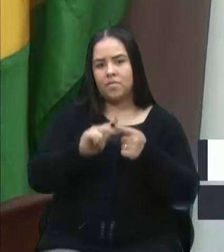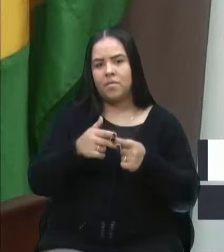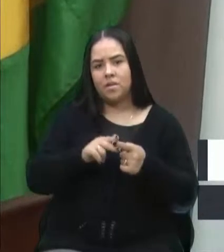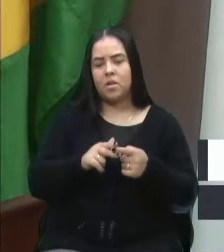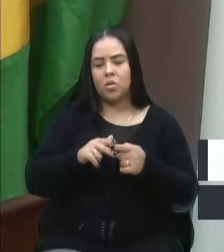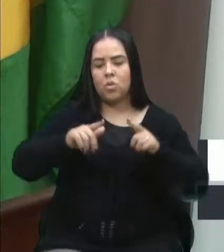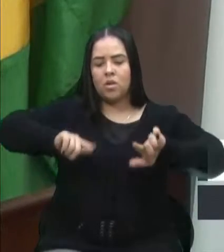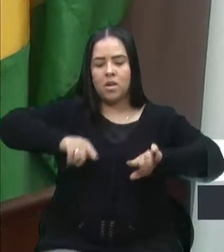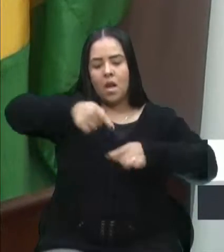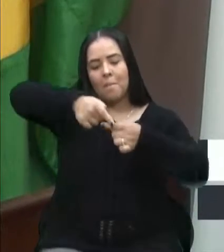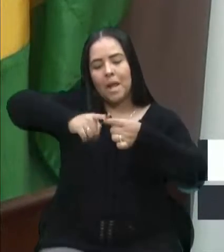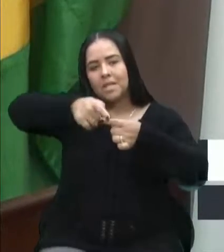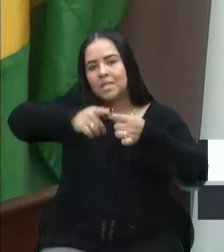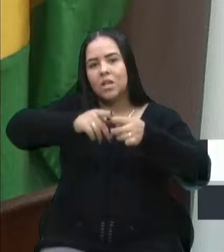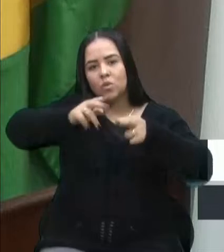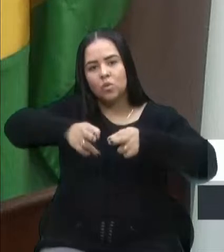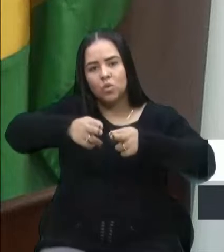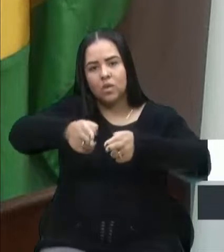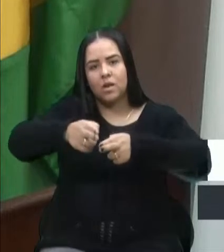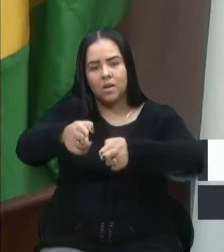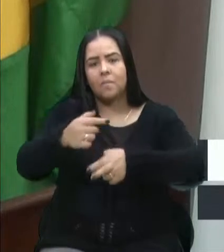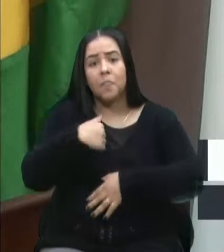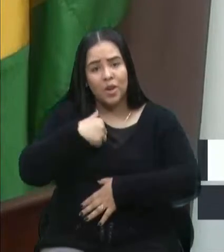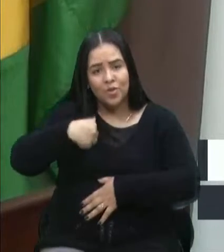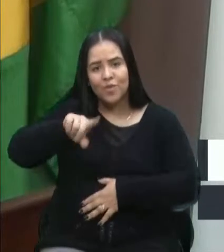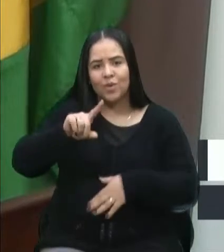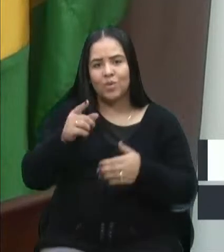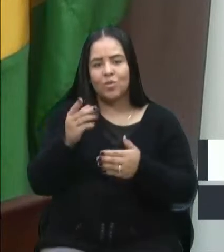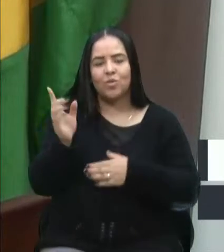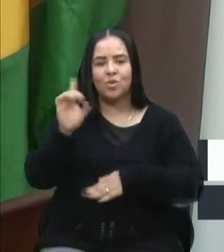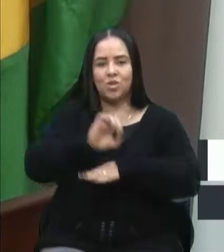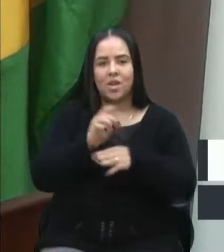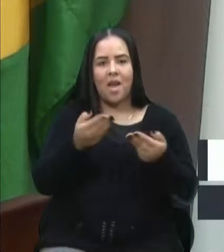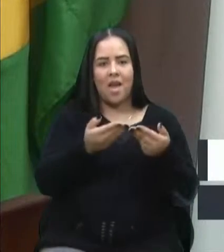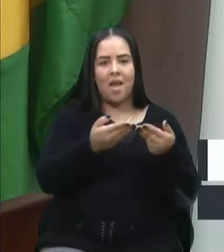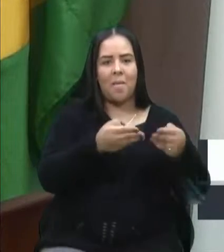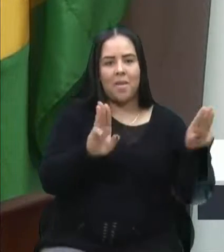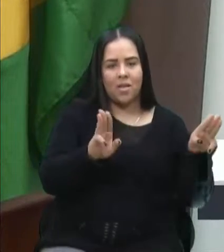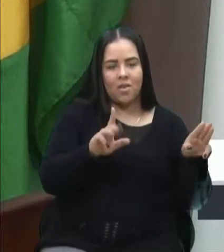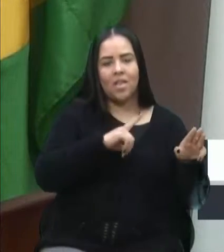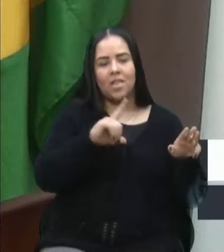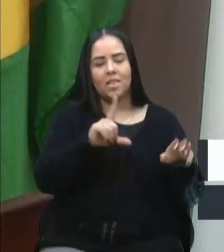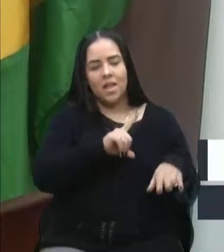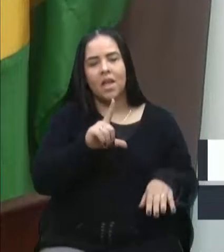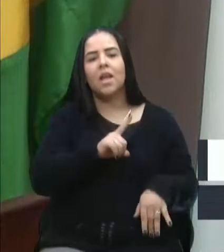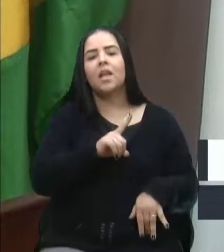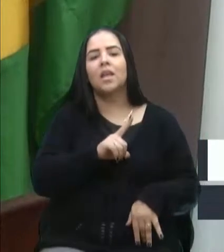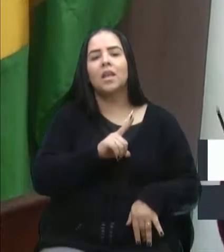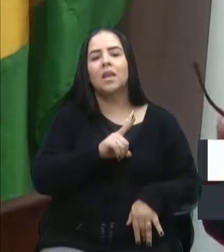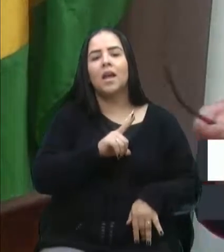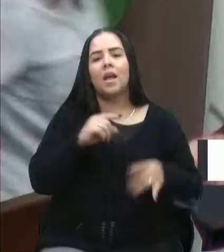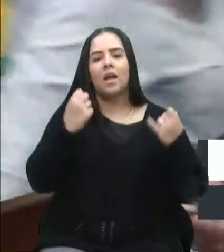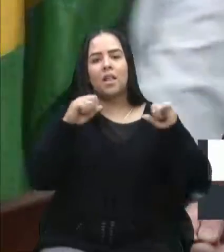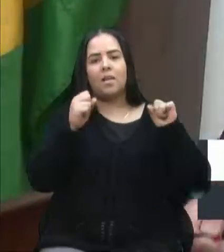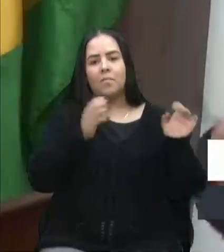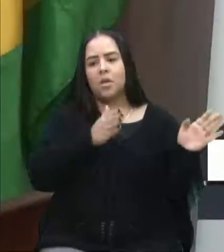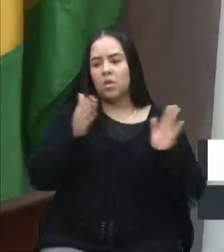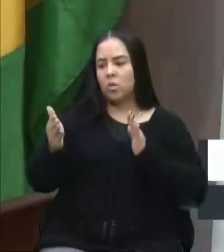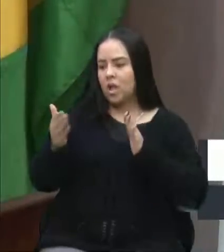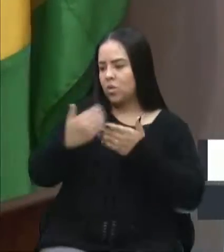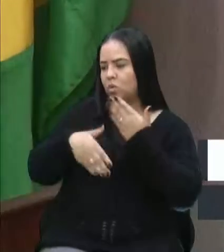Trem. Eu estava lá na inauguração, foi colocada a academia, e está muito lindo ali do lado do shopping,